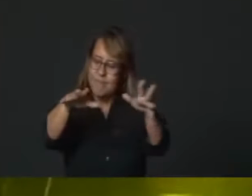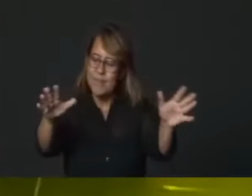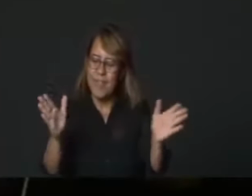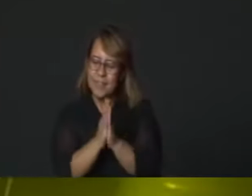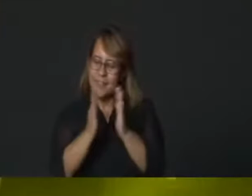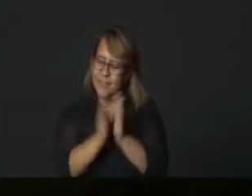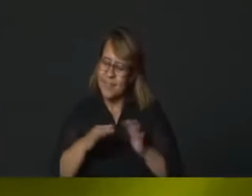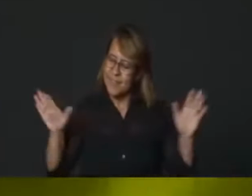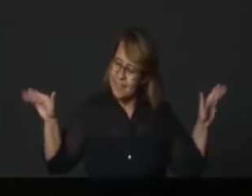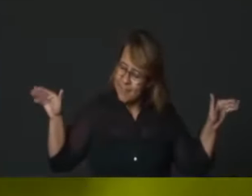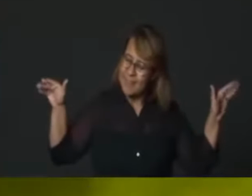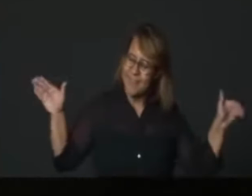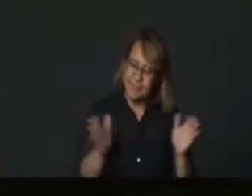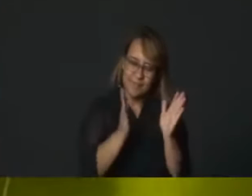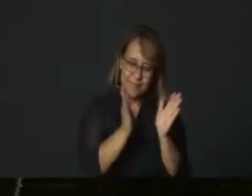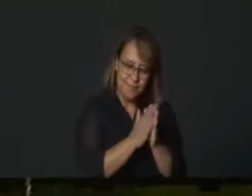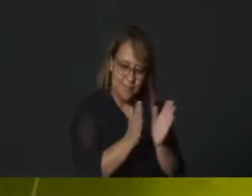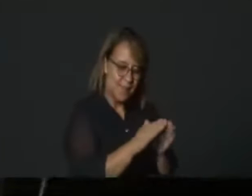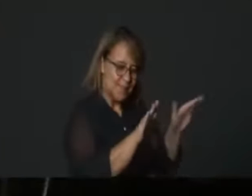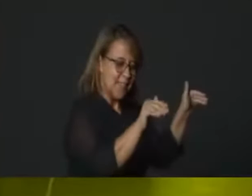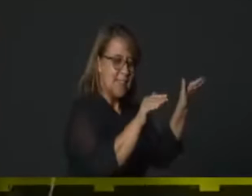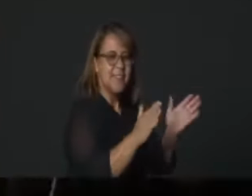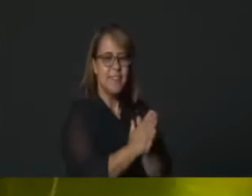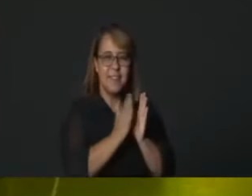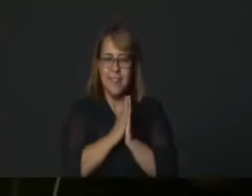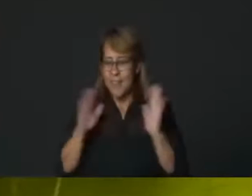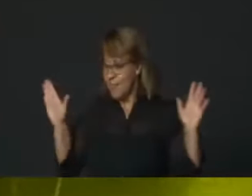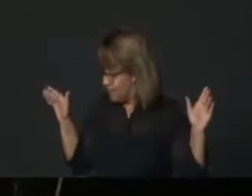meus milhar O